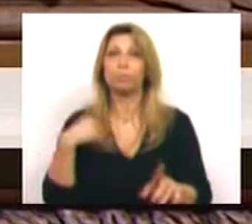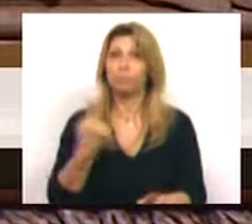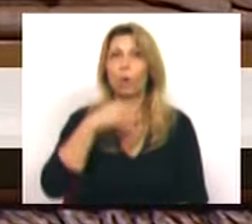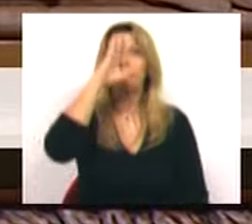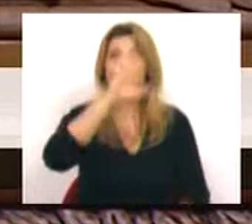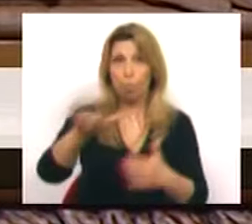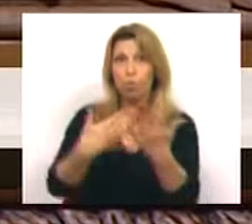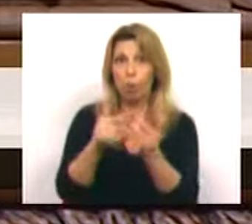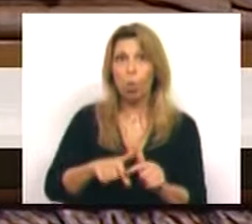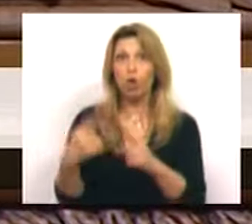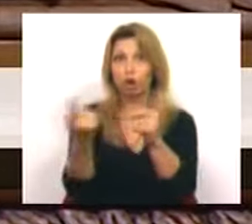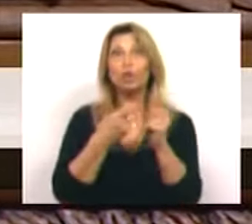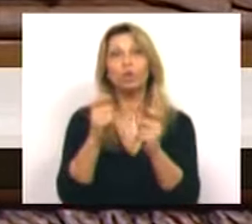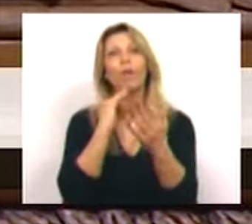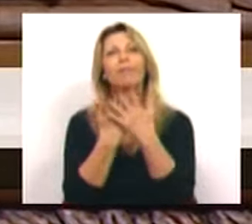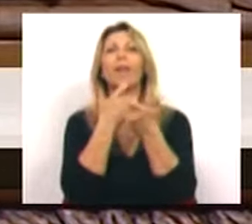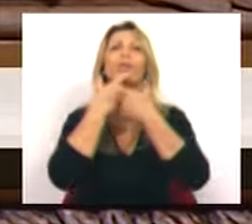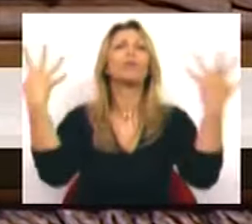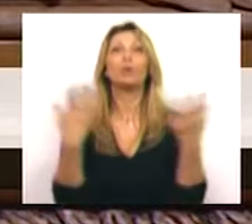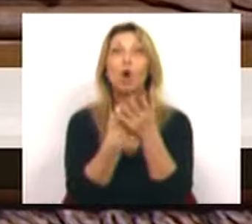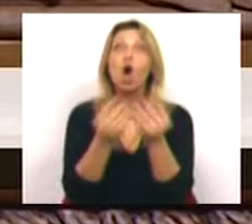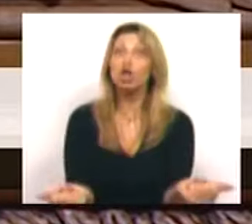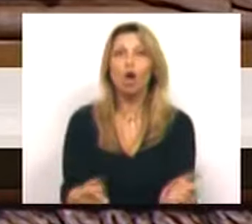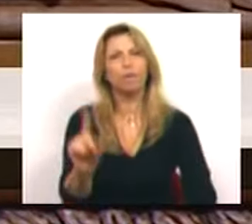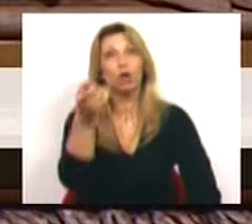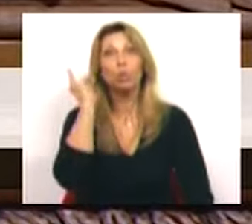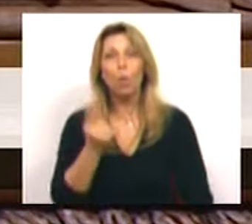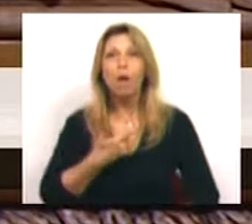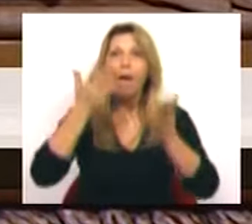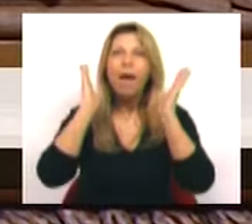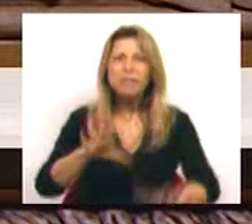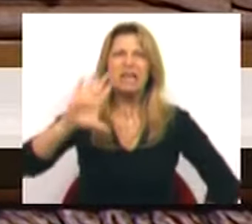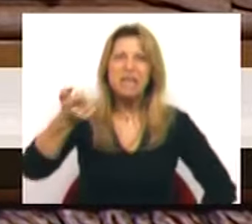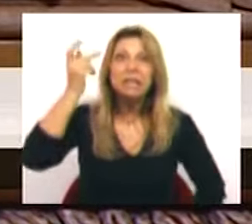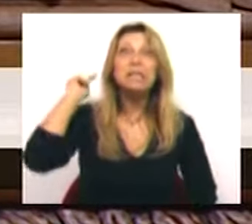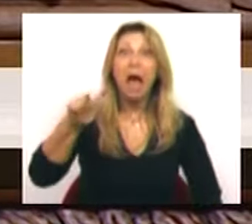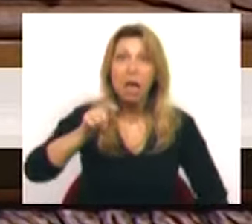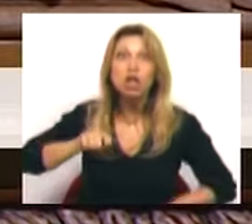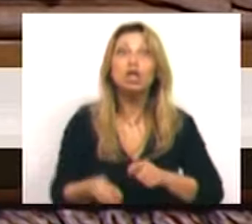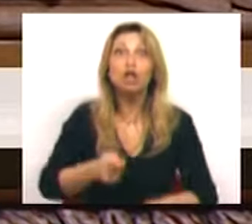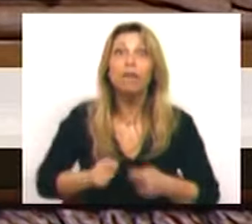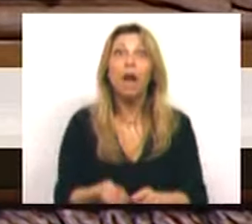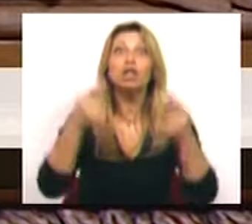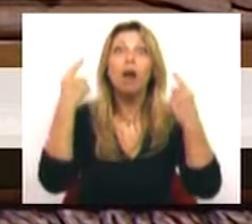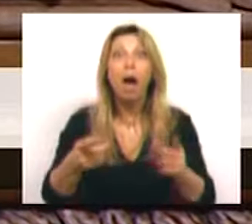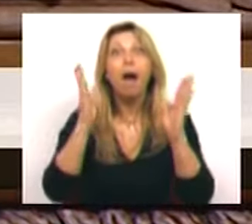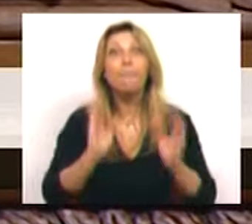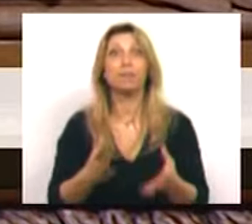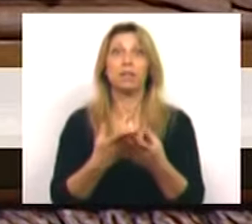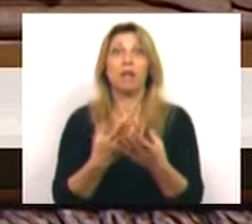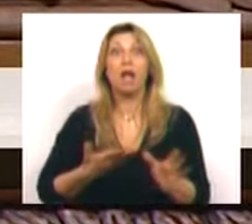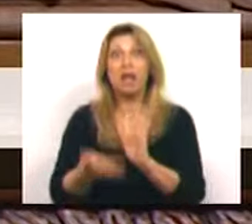tudo, porque há que reparar as consequências de 15 anos de chantagem e regressão de direitos, mas